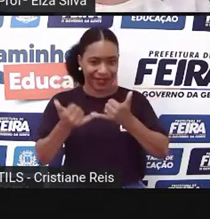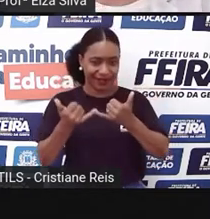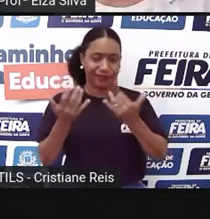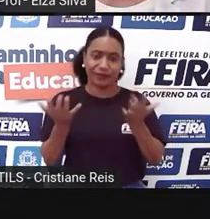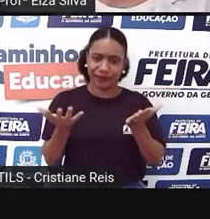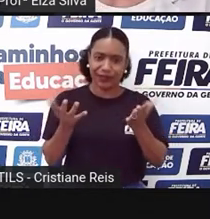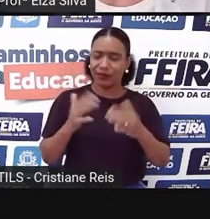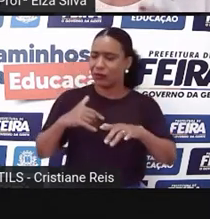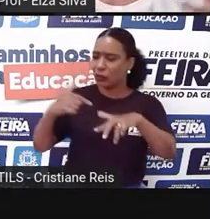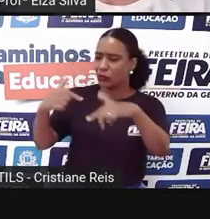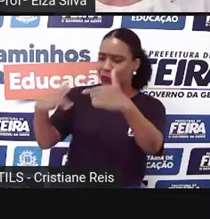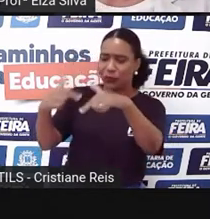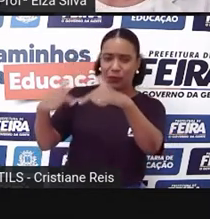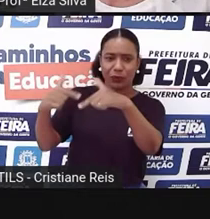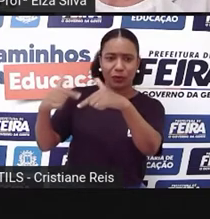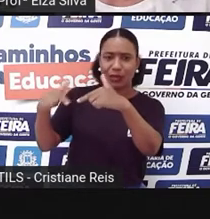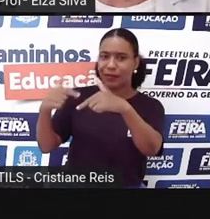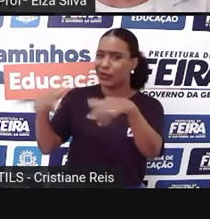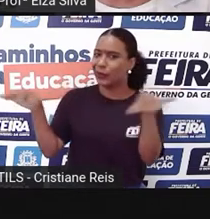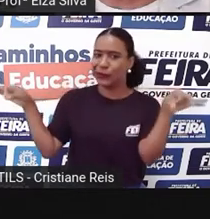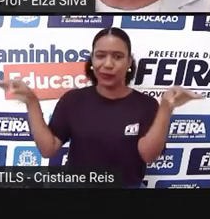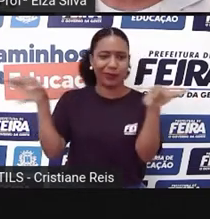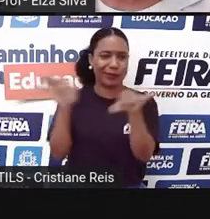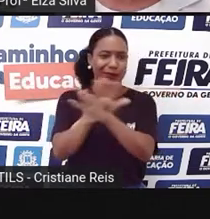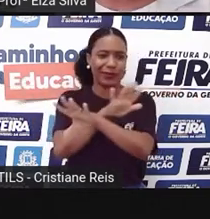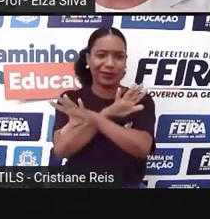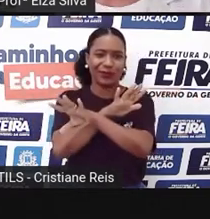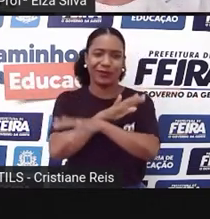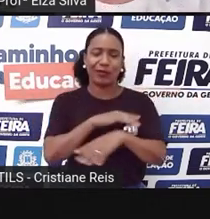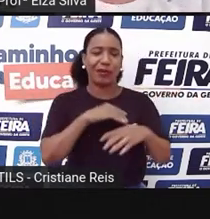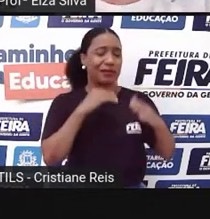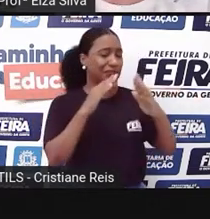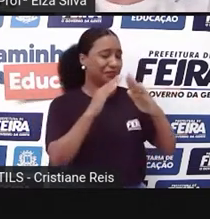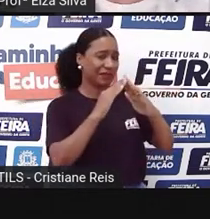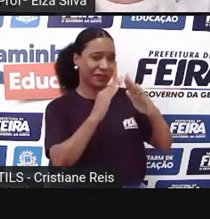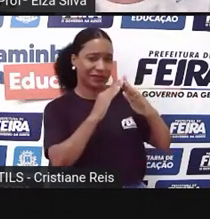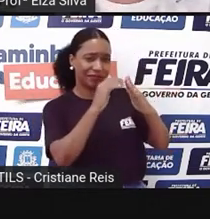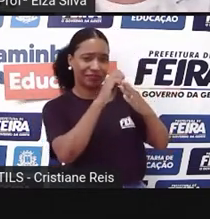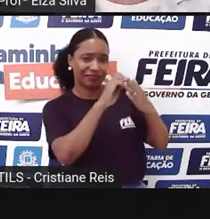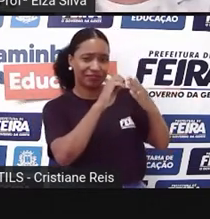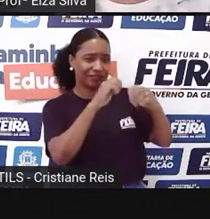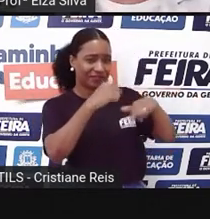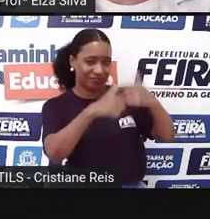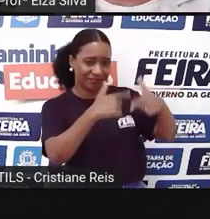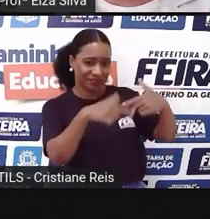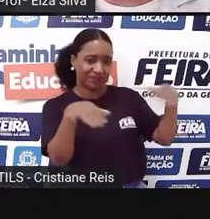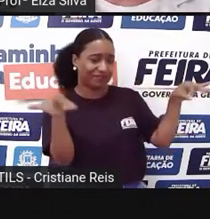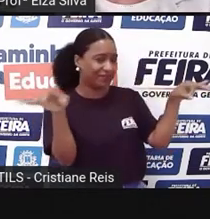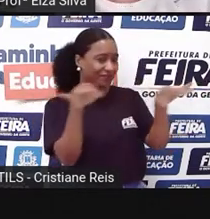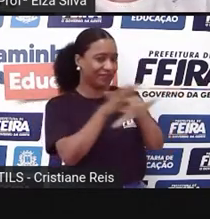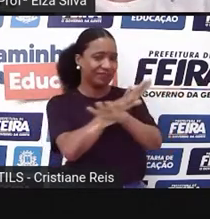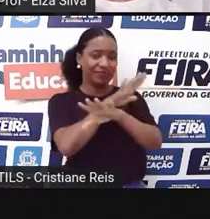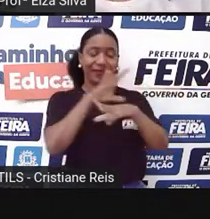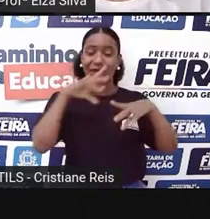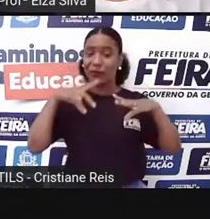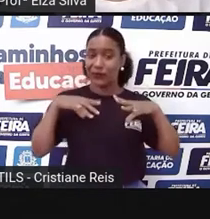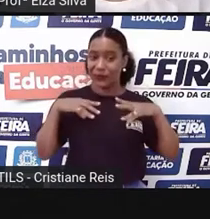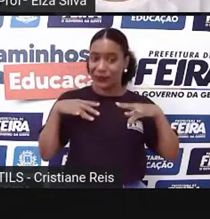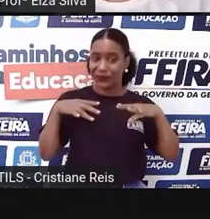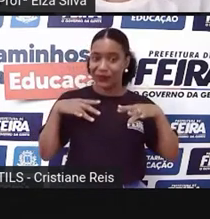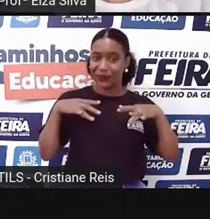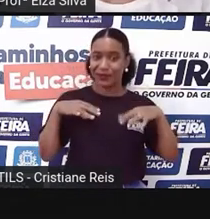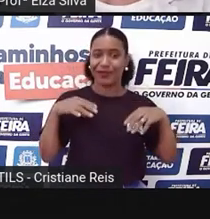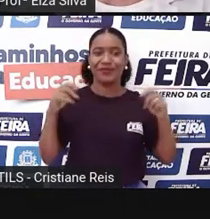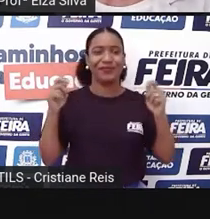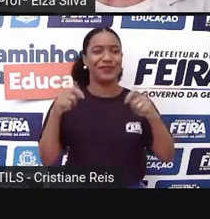do trabalho, mas estão livres das obrigações de um modo geral. E esse leisure time, ele não